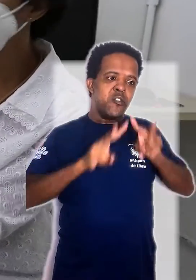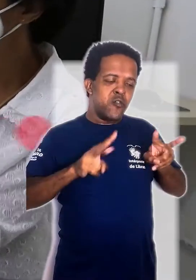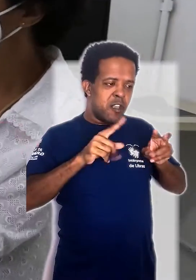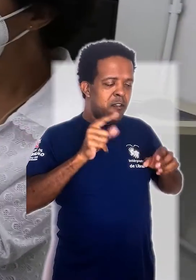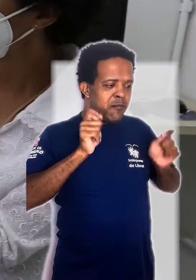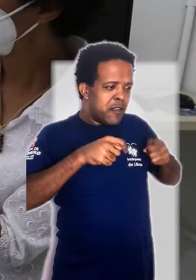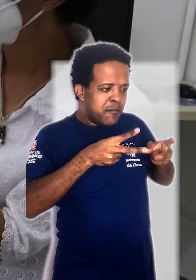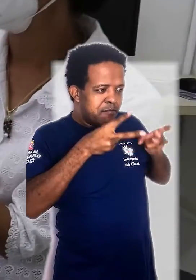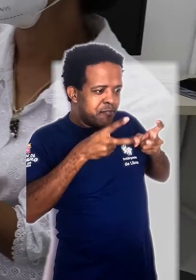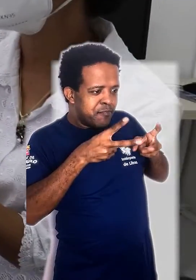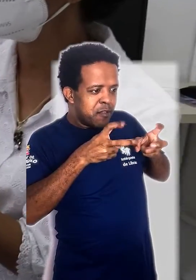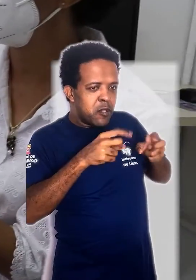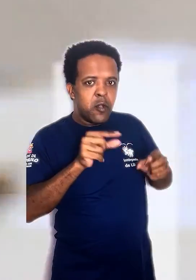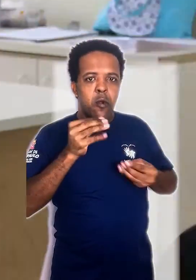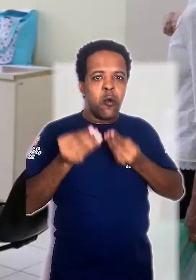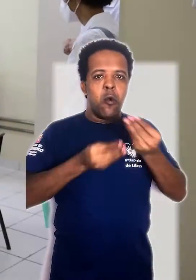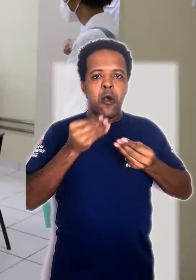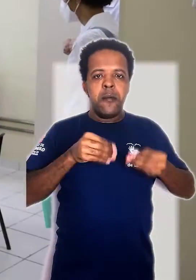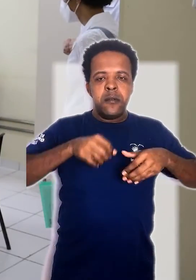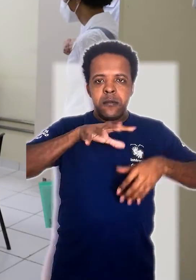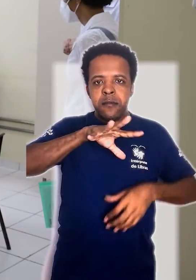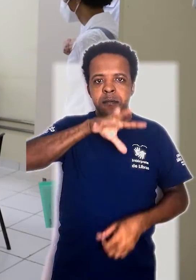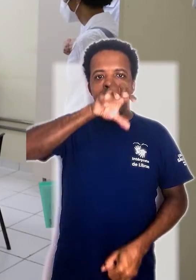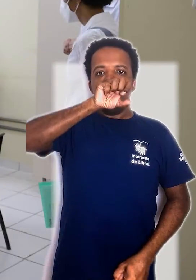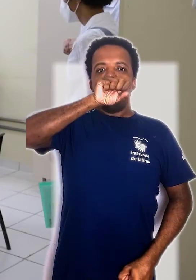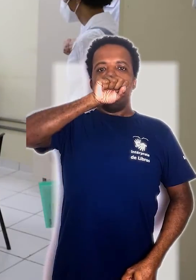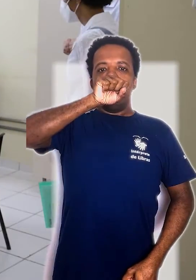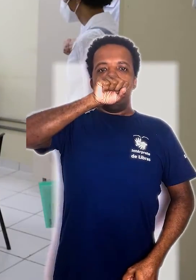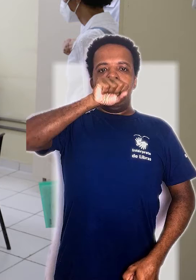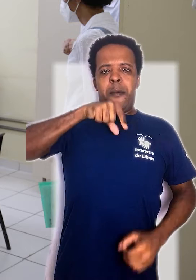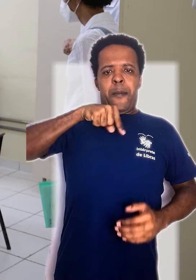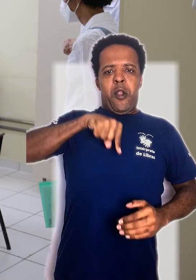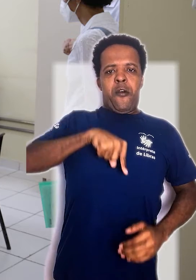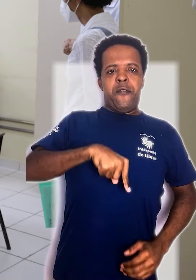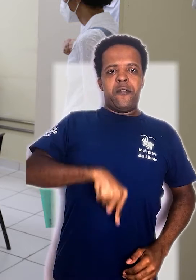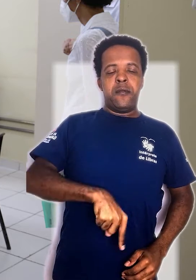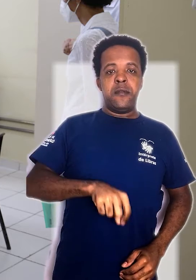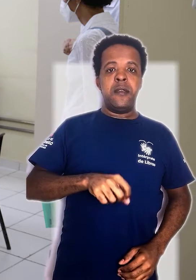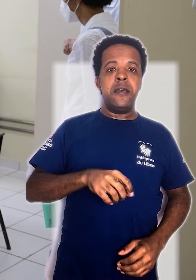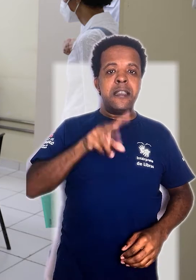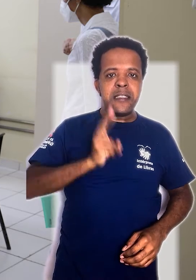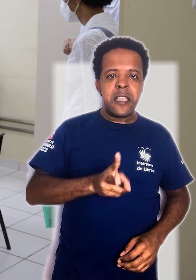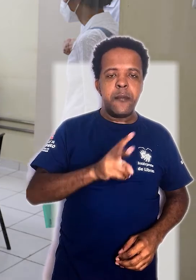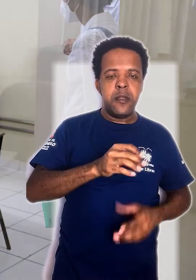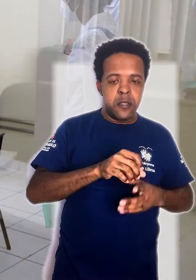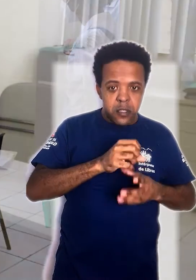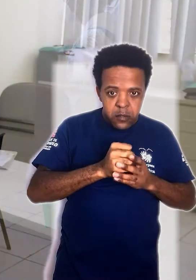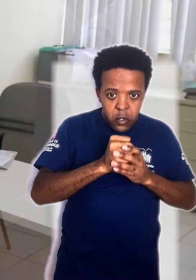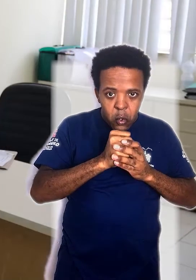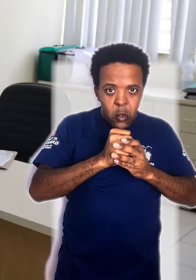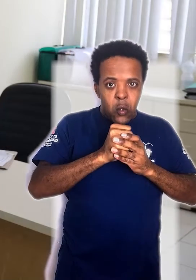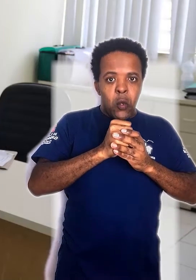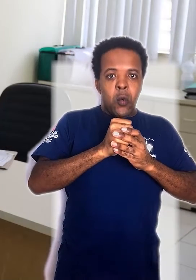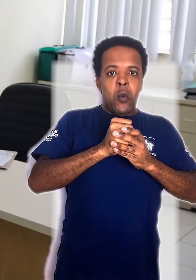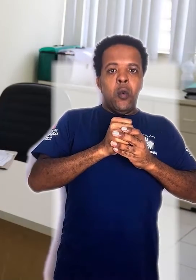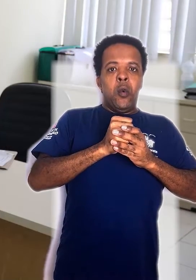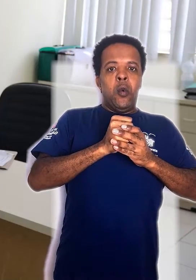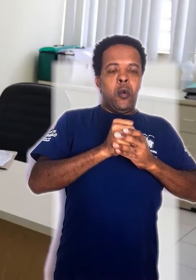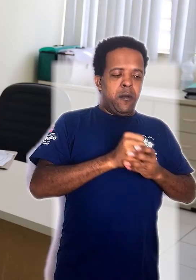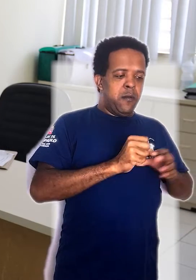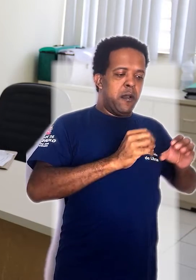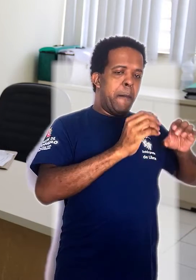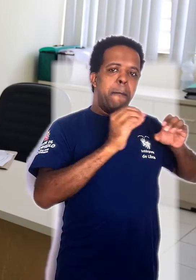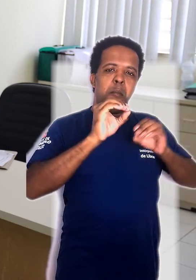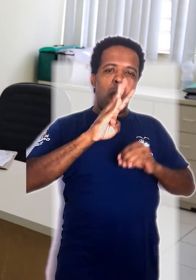feedback visual para o paciente da respiração profunda. Toda vez que ele respirar profundamente, as